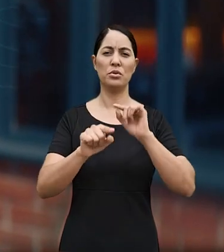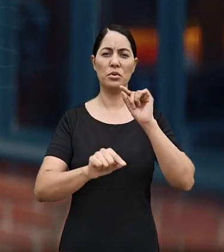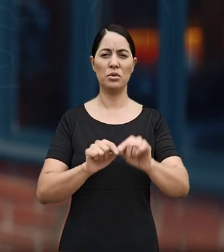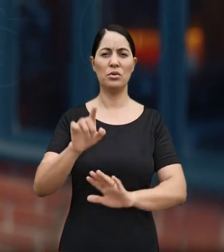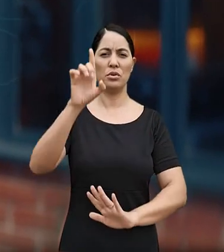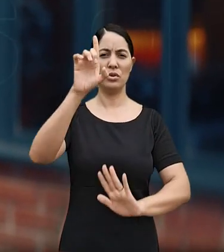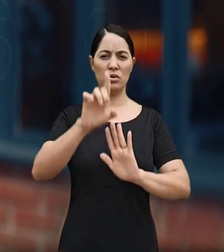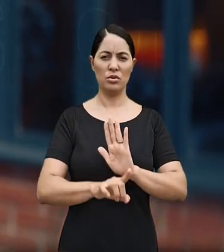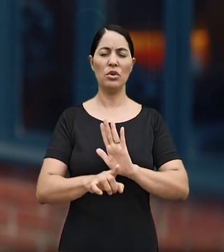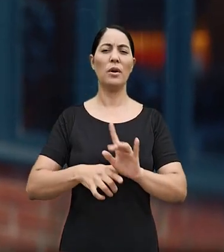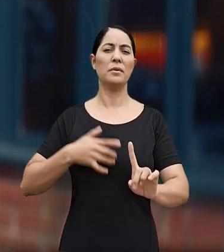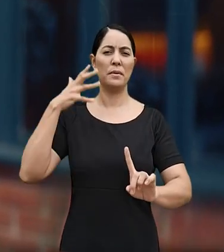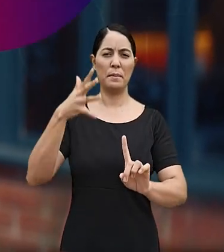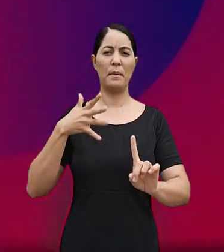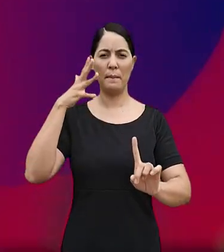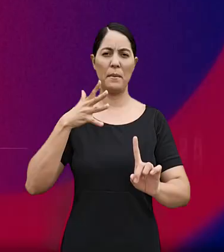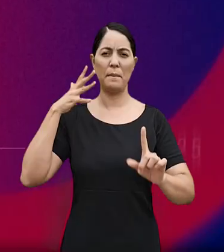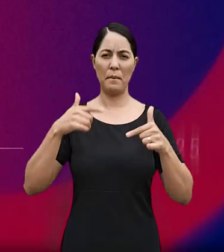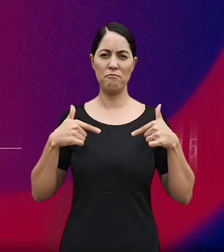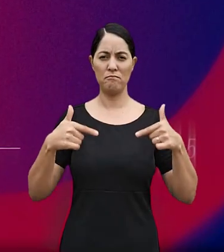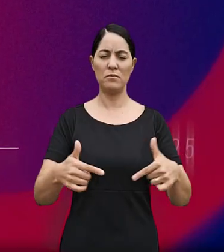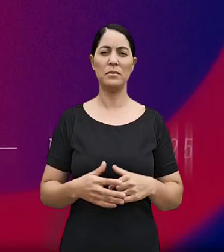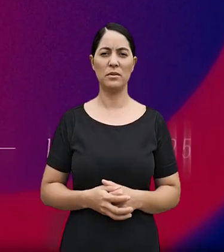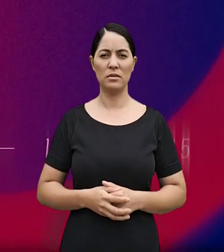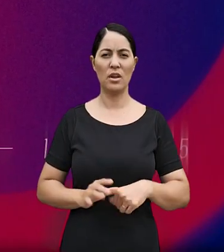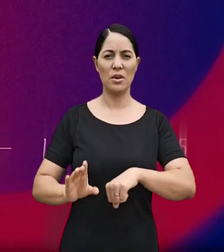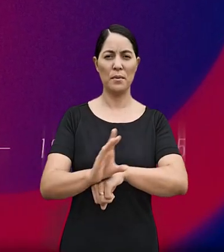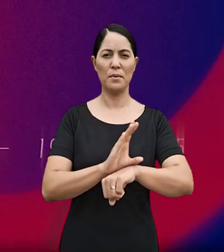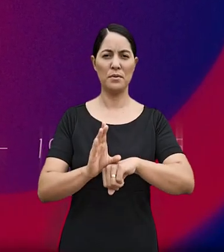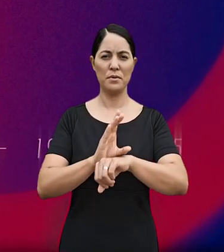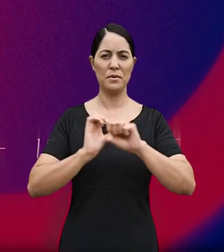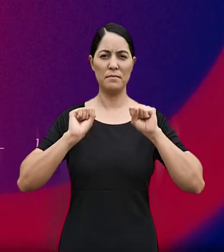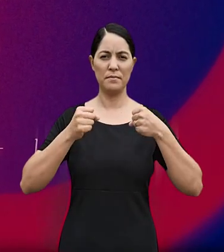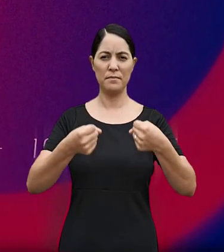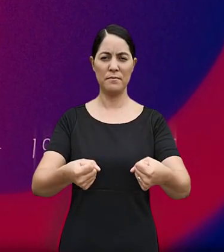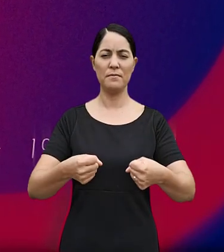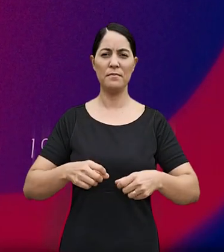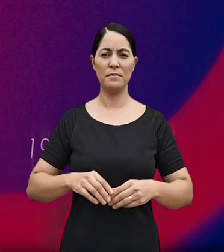pleno direito às sustentações orais. Defesa da Constituição.